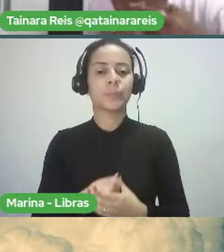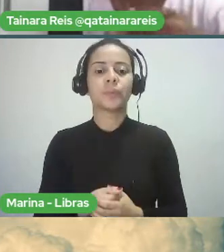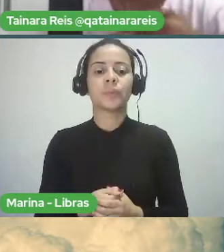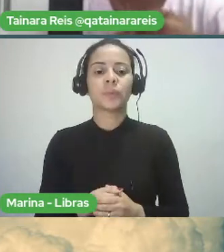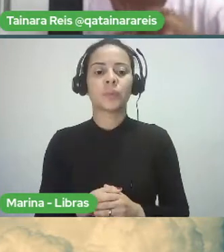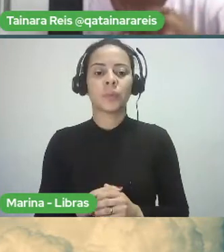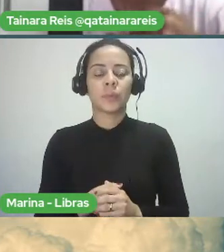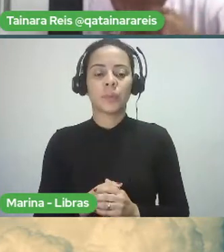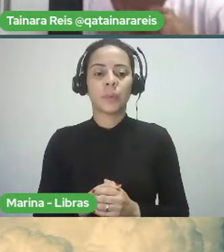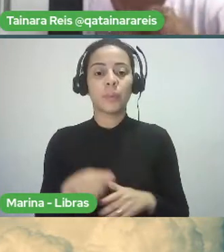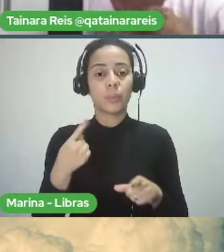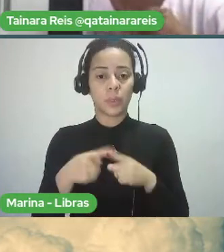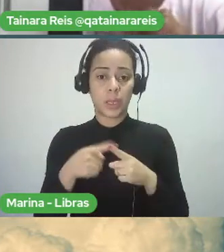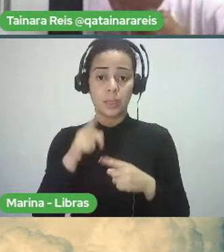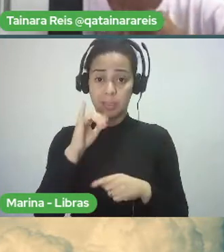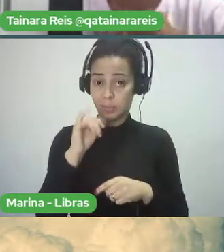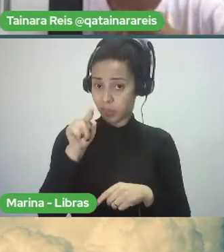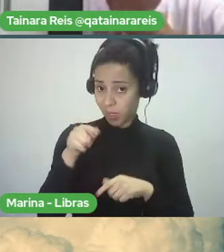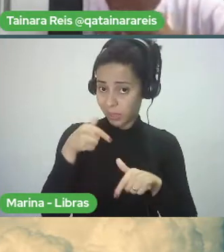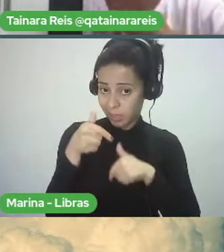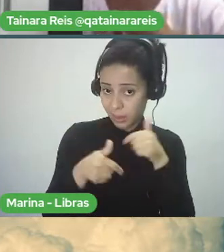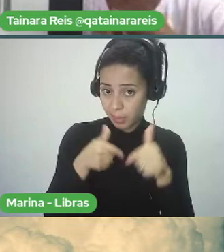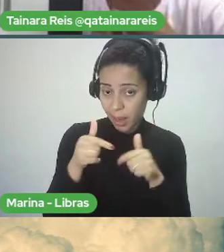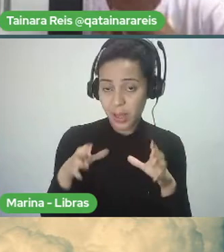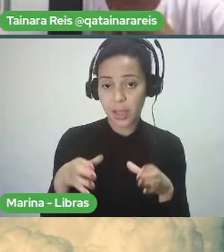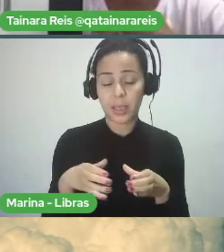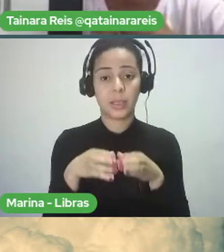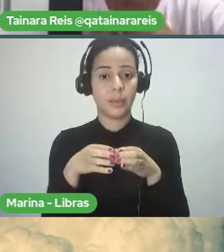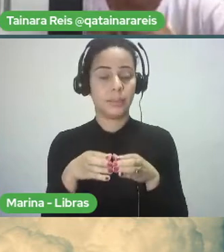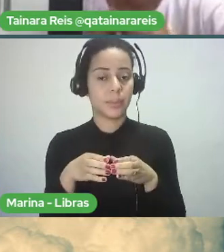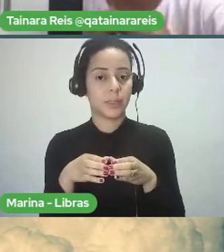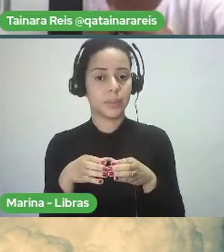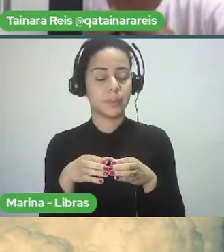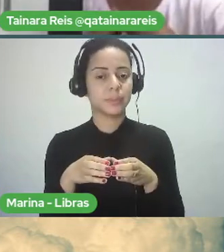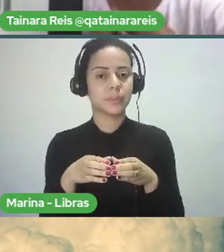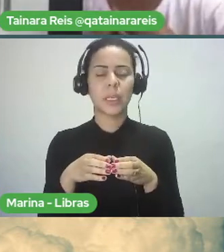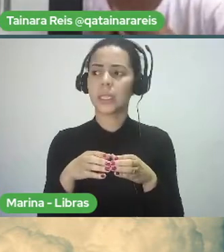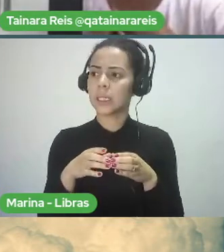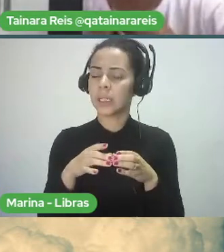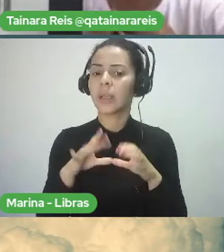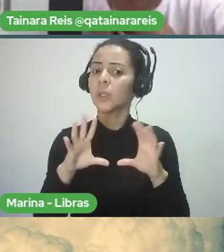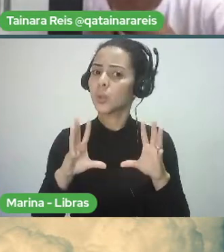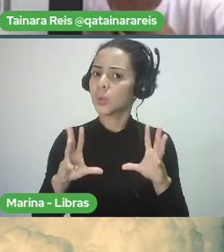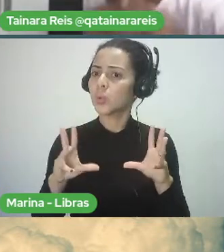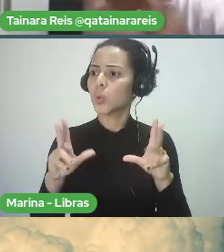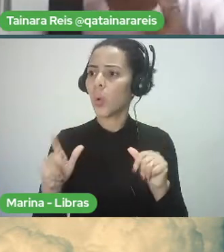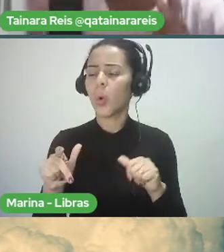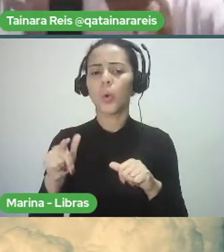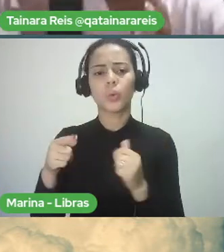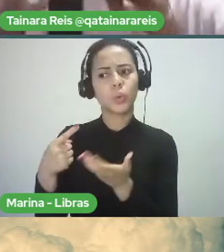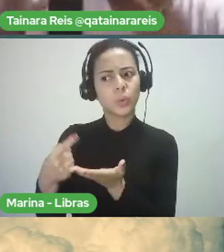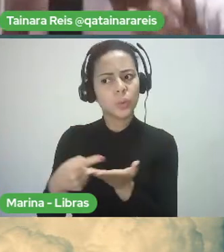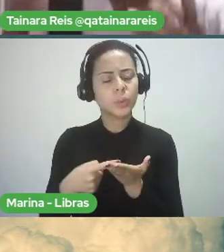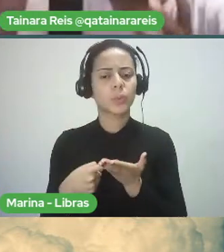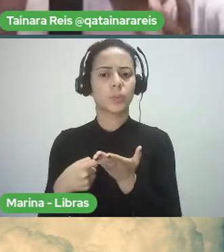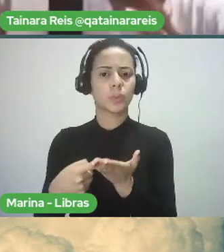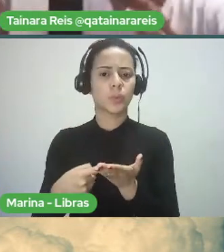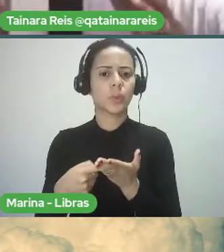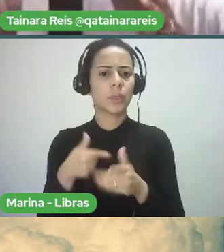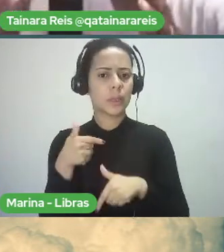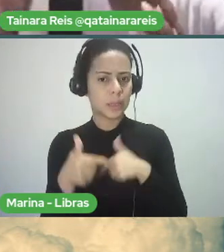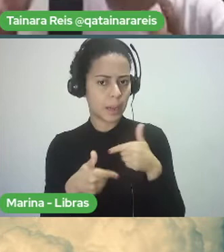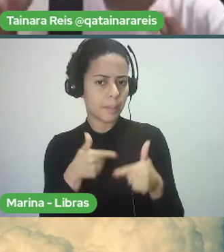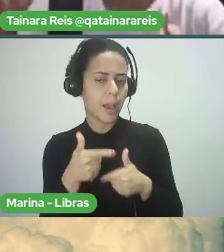você trabalha numa equipe em que cada pessoa faz ali sempre os mesmos tipos de tarefas, né? Que não distribui